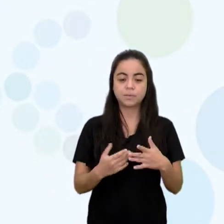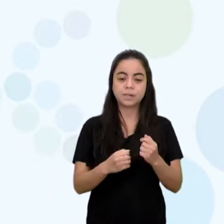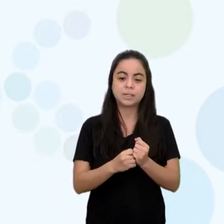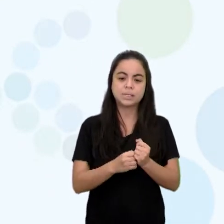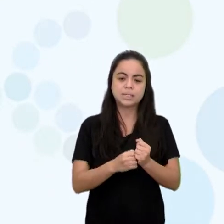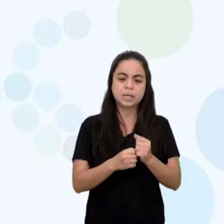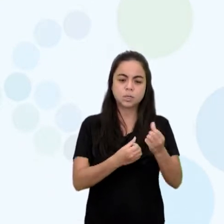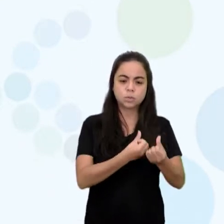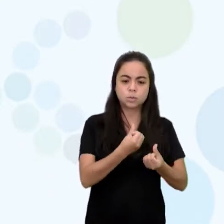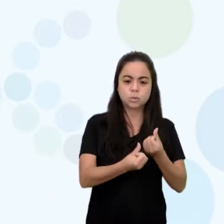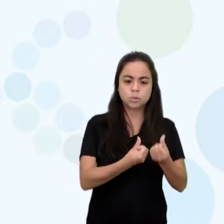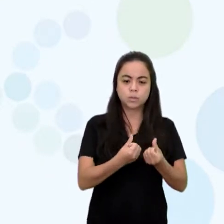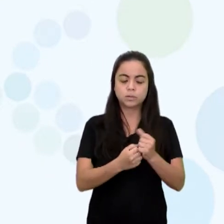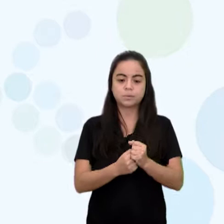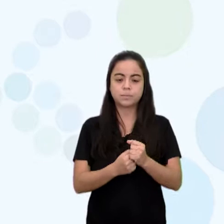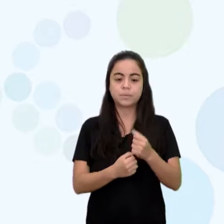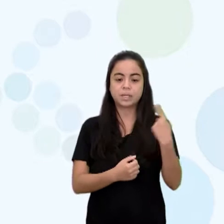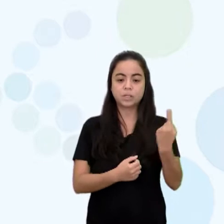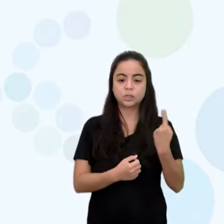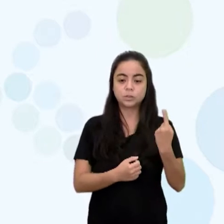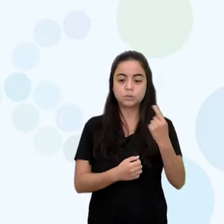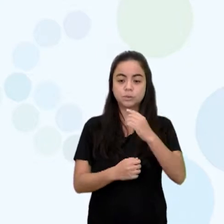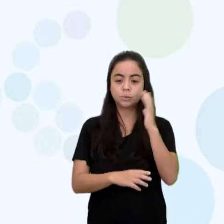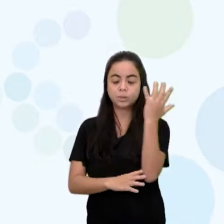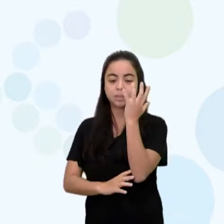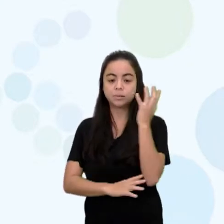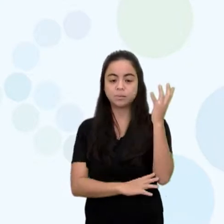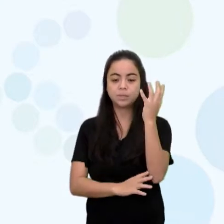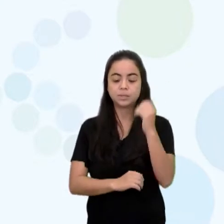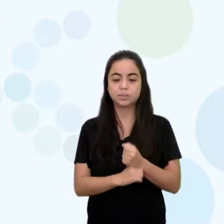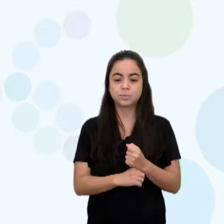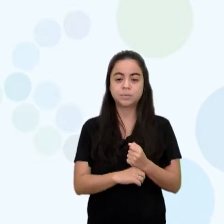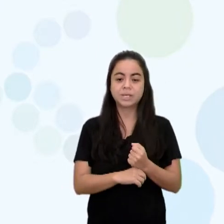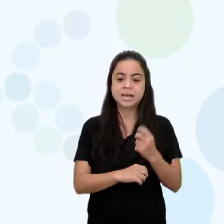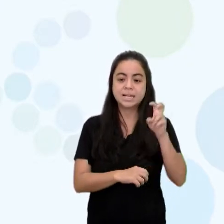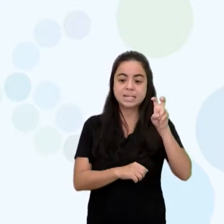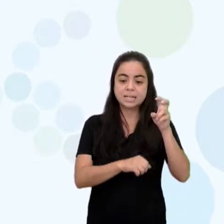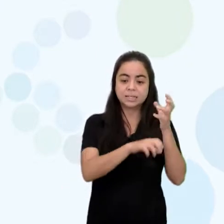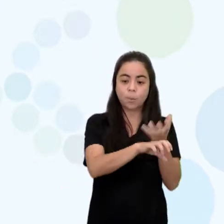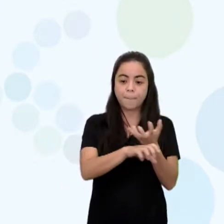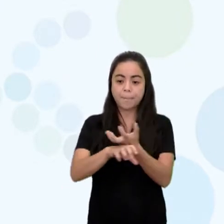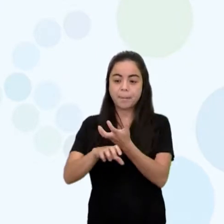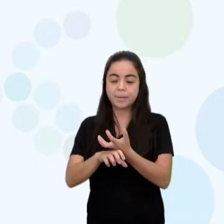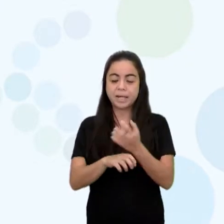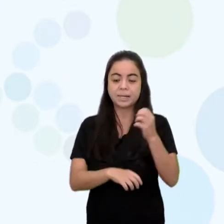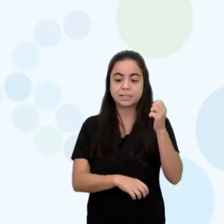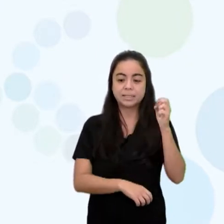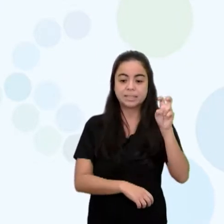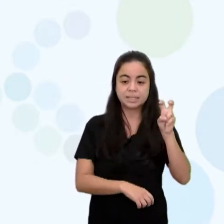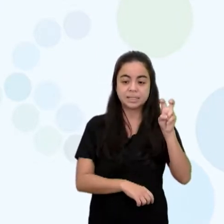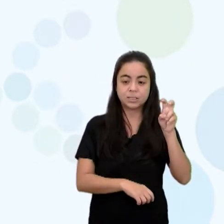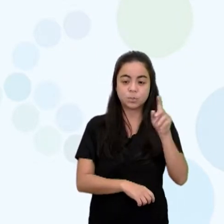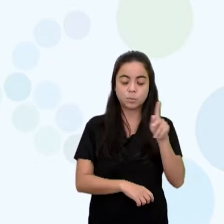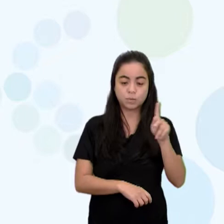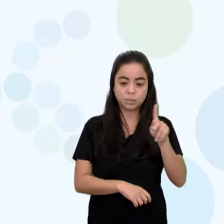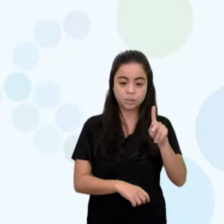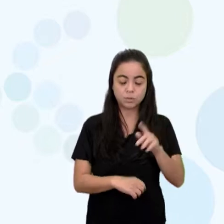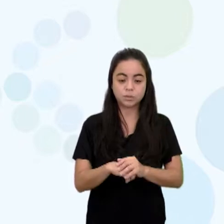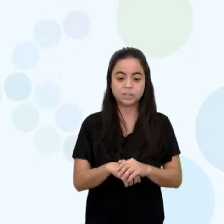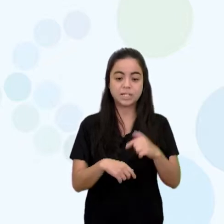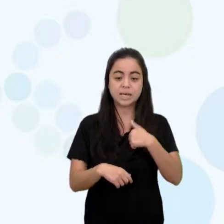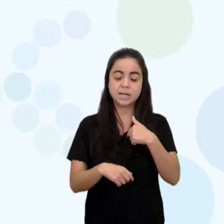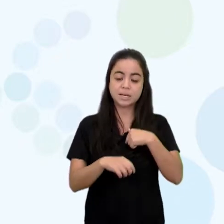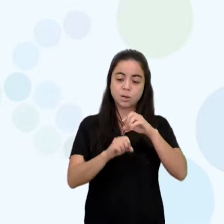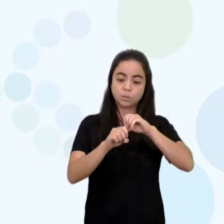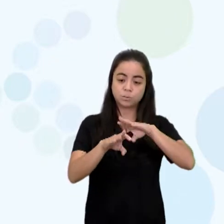que chama-se o indivíduo e o ambiente. Somos 5 componentes, 5 professores diferentes aí, e eu sou uma delas que trabalha com vocês a transformação